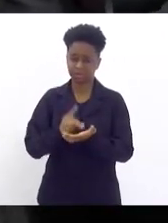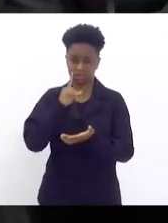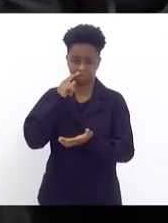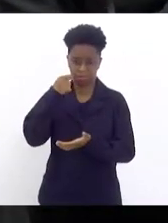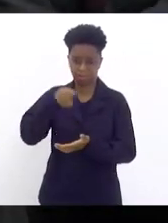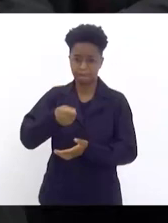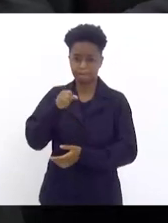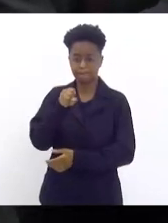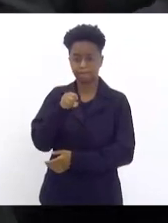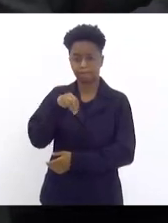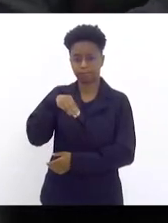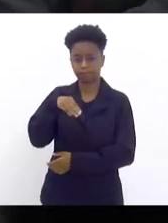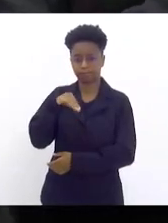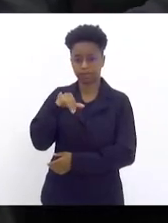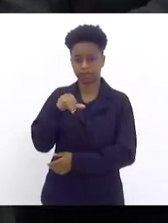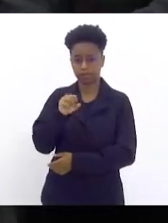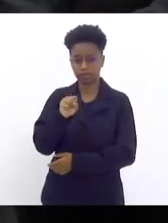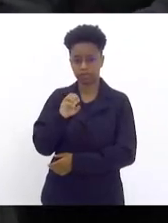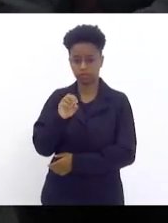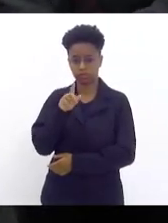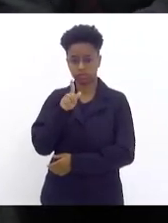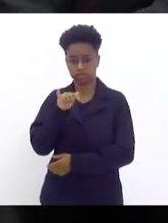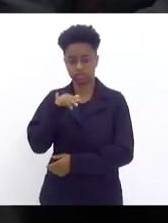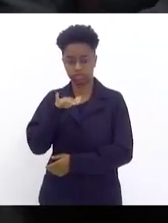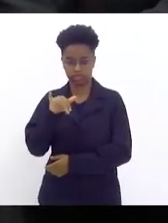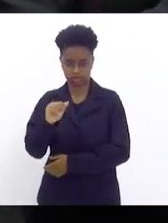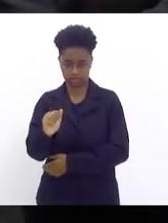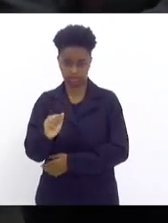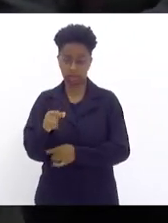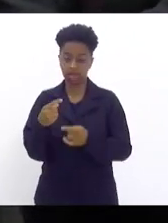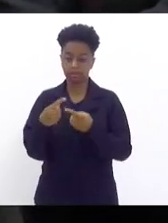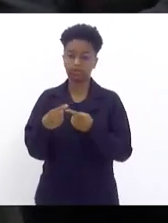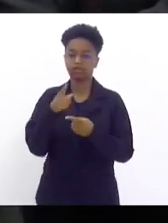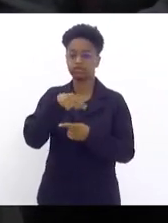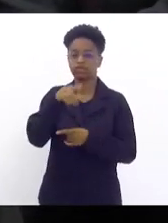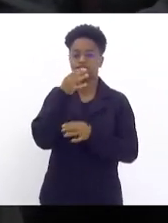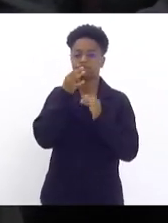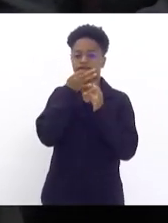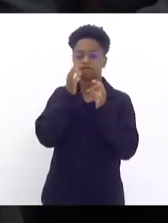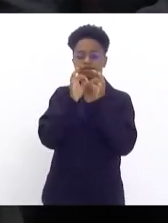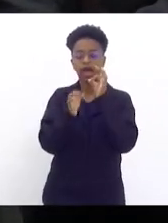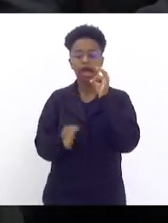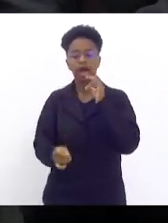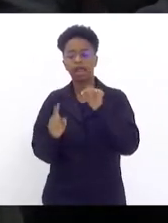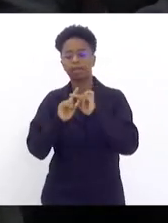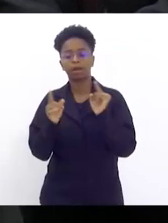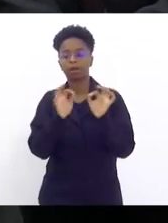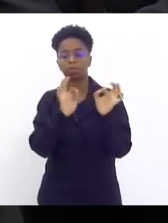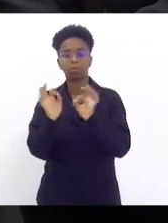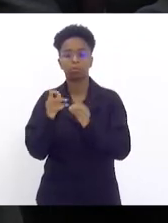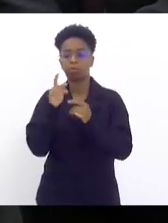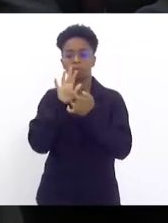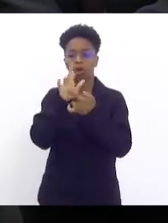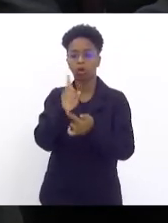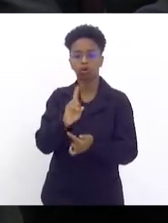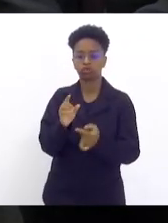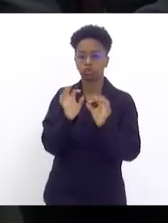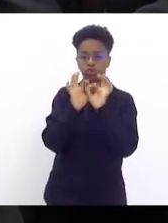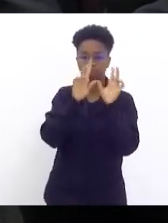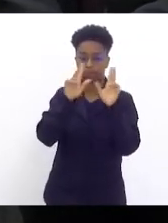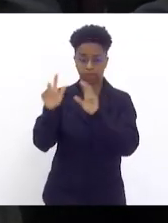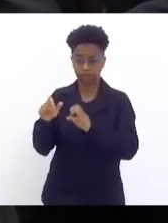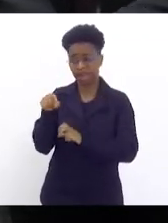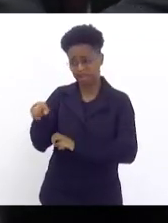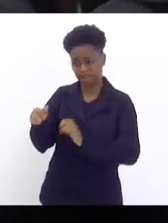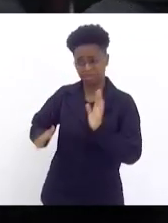né que todo mundo fala muito mas ninguém trouxe aqui esse tema Aliás ele é tão malandro não é tão esperto